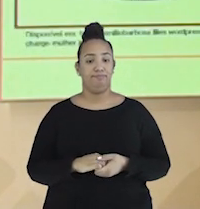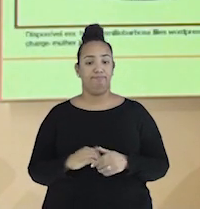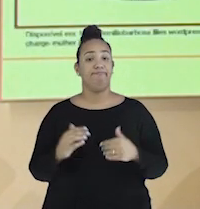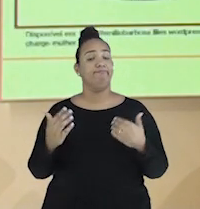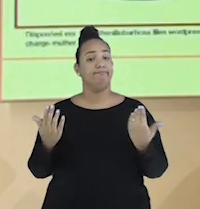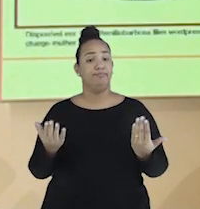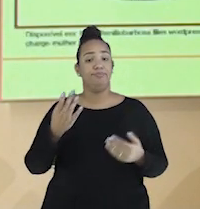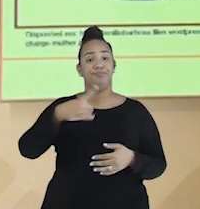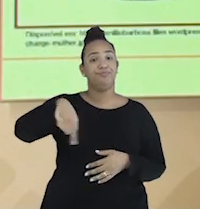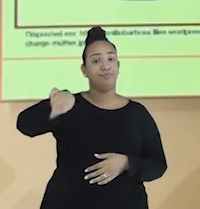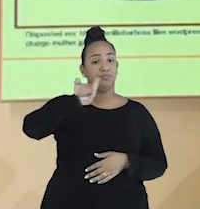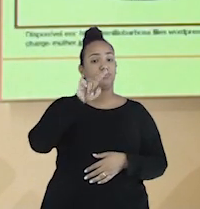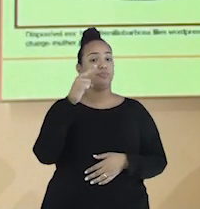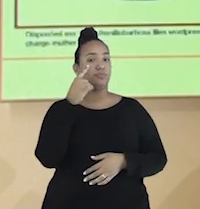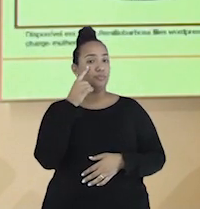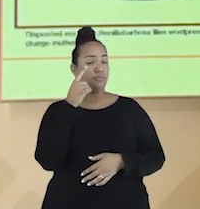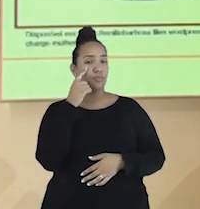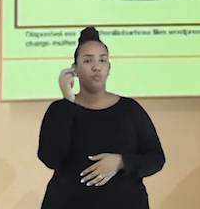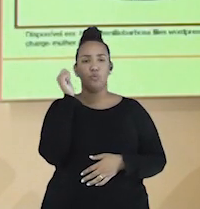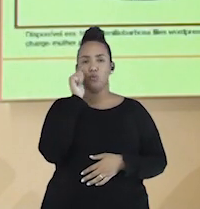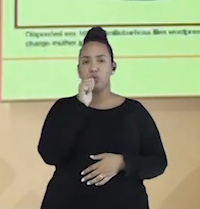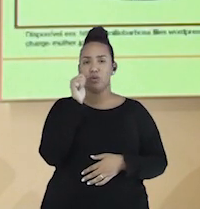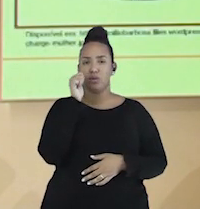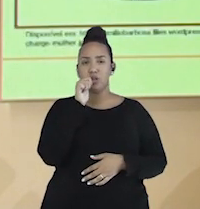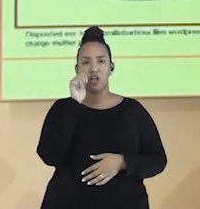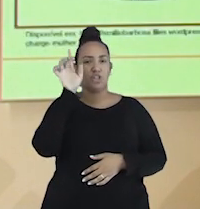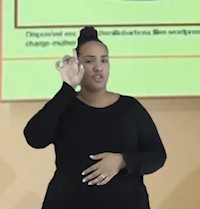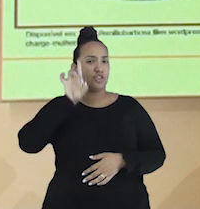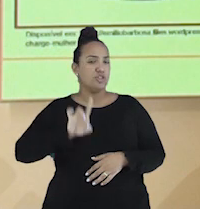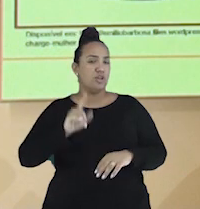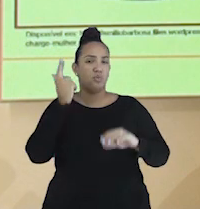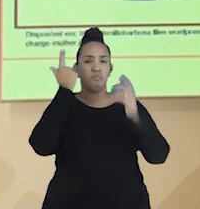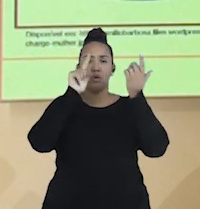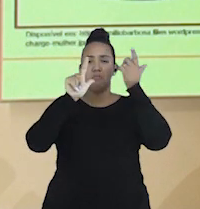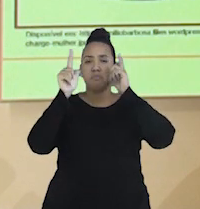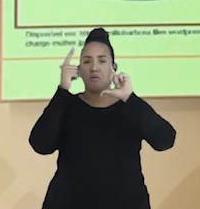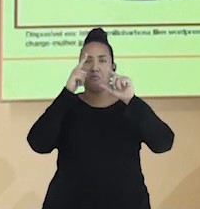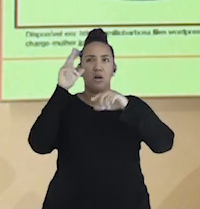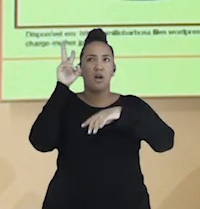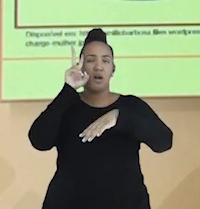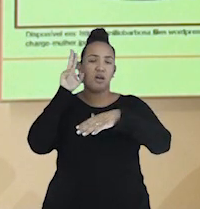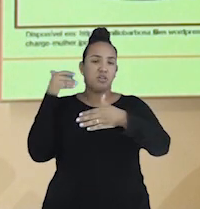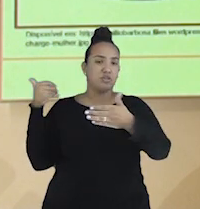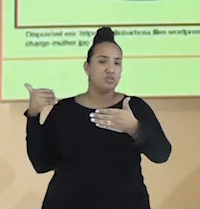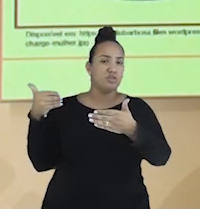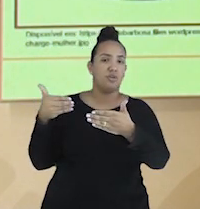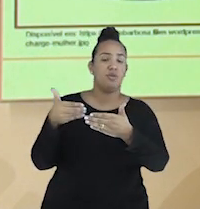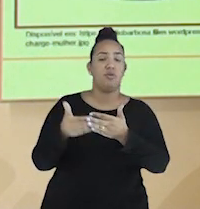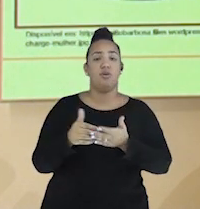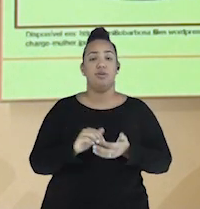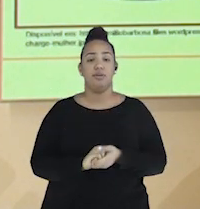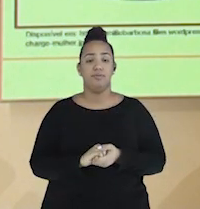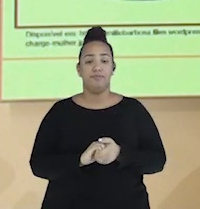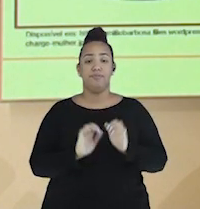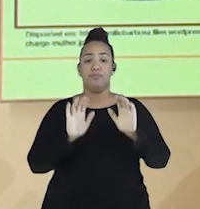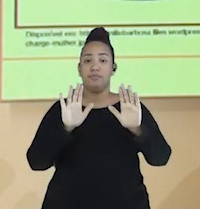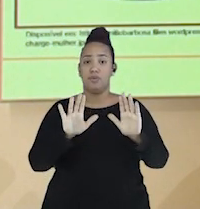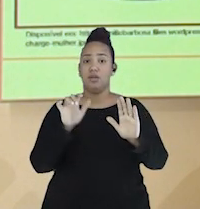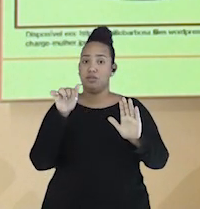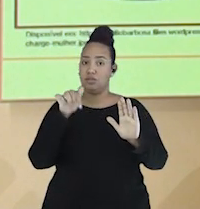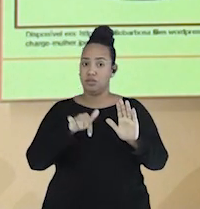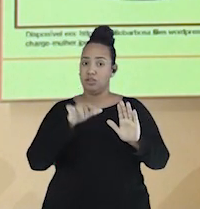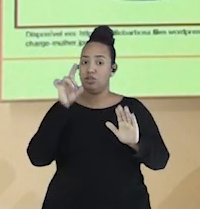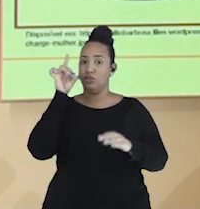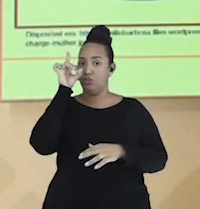Como vimos, as mulheres conquistaram muitos direitos no decorrer da história, mas isso foi com um